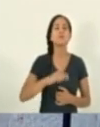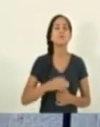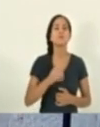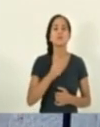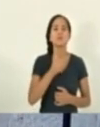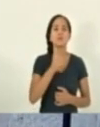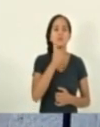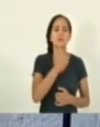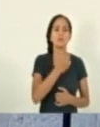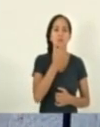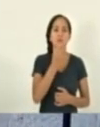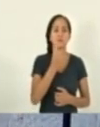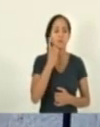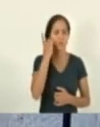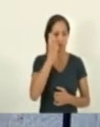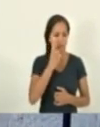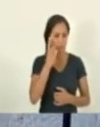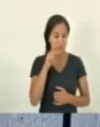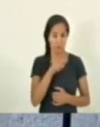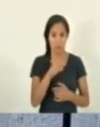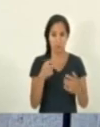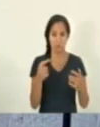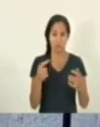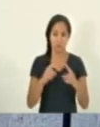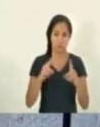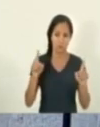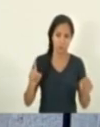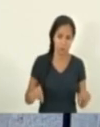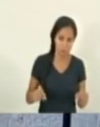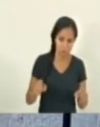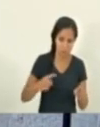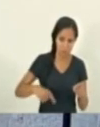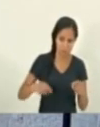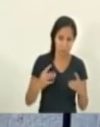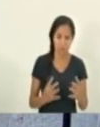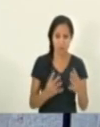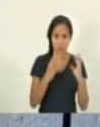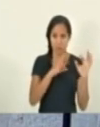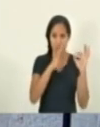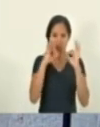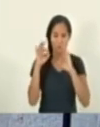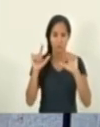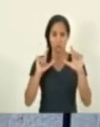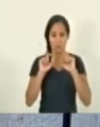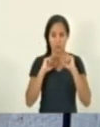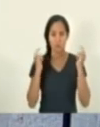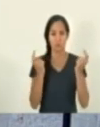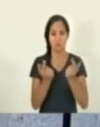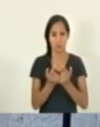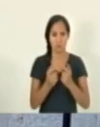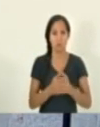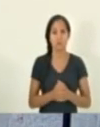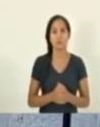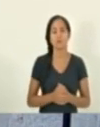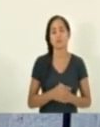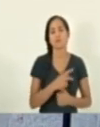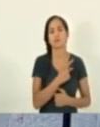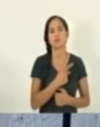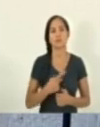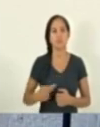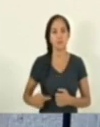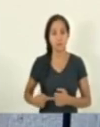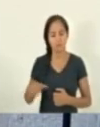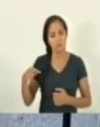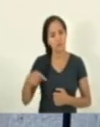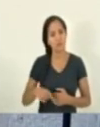deputadas, senhores funcionários, senhores que nos assistem pela TV Assembleia. Senhor presidente, o